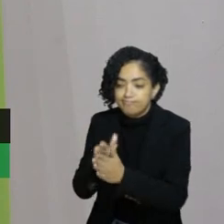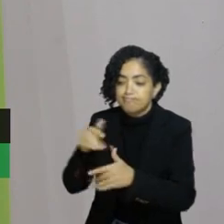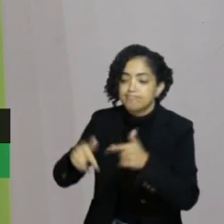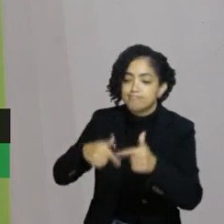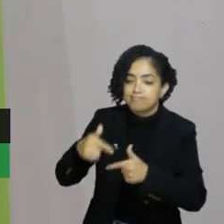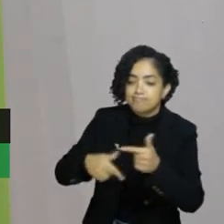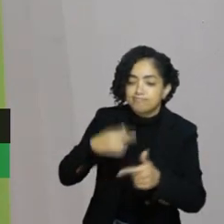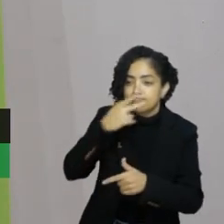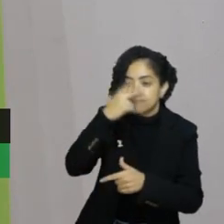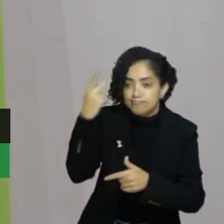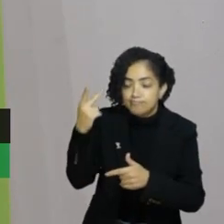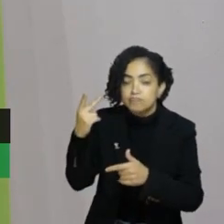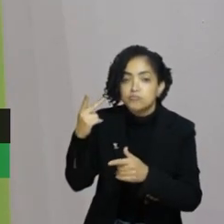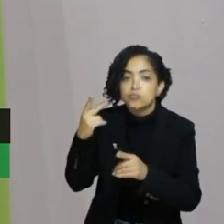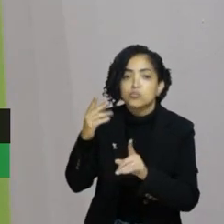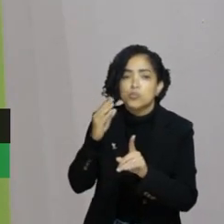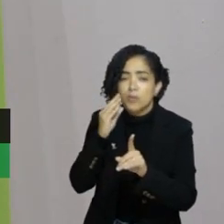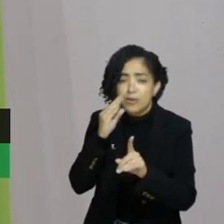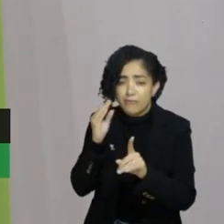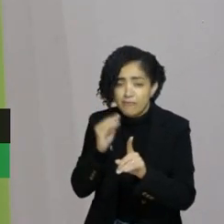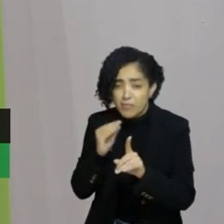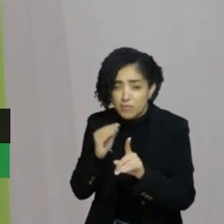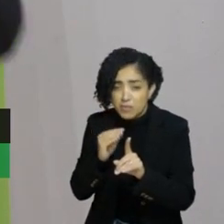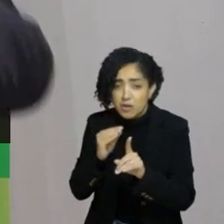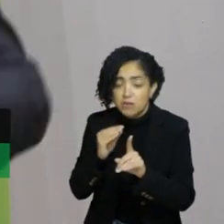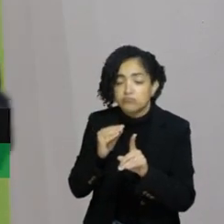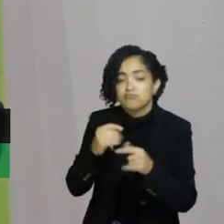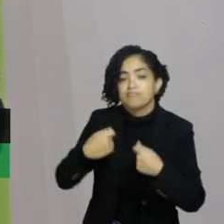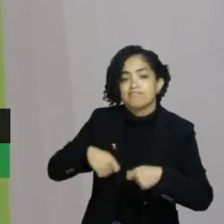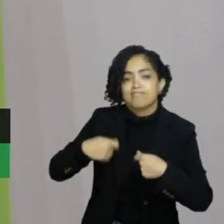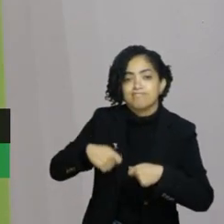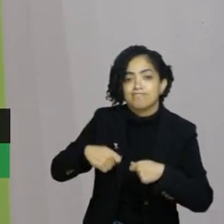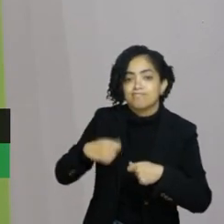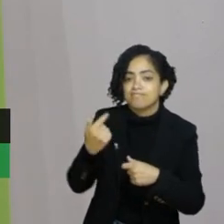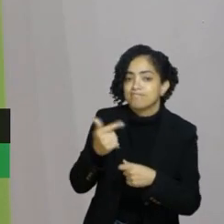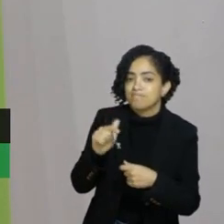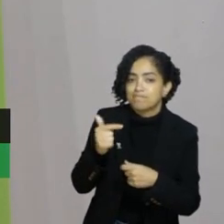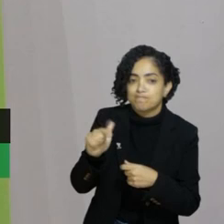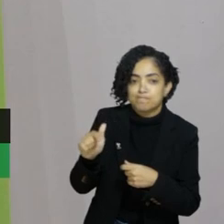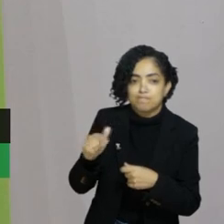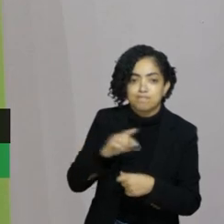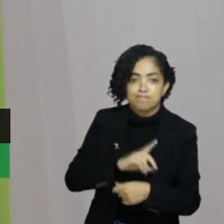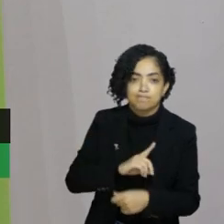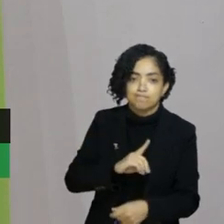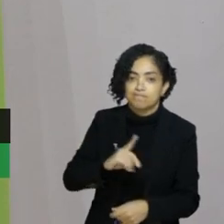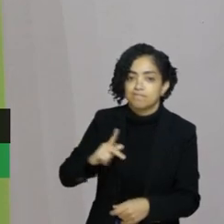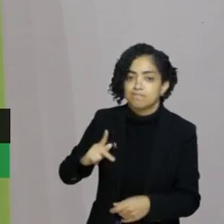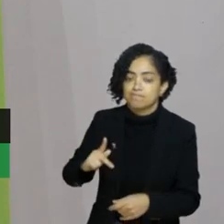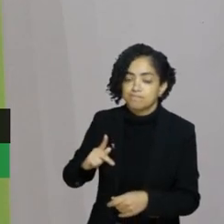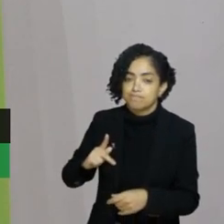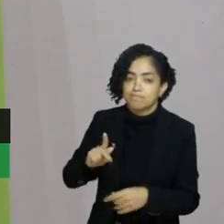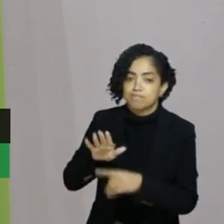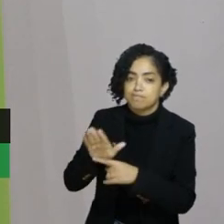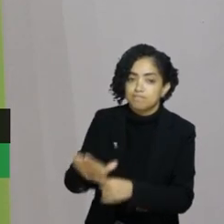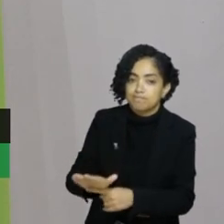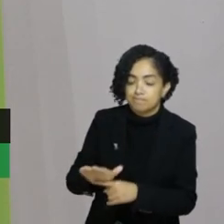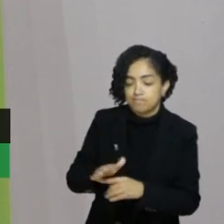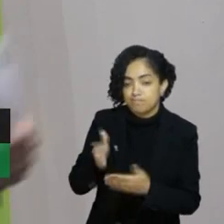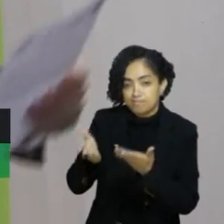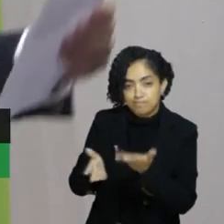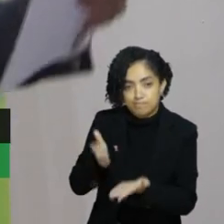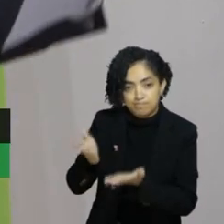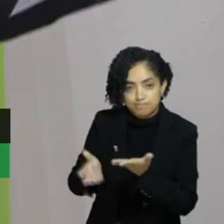pessoa vulnerável que precisa, não temos defensoria pública suficiente no estado de Santa